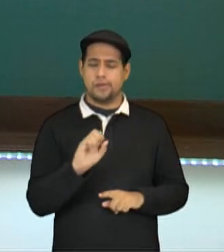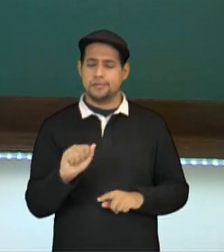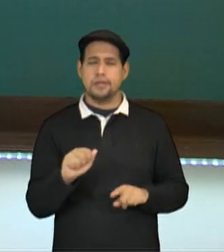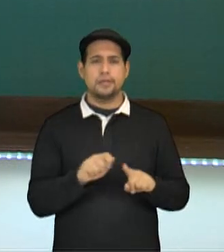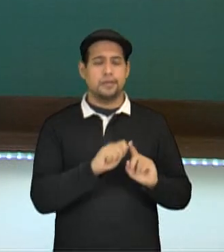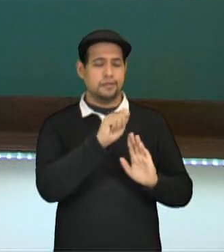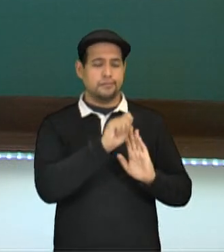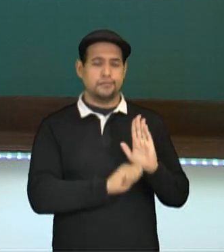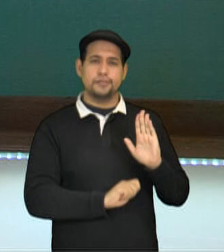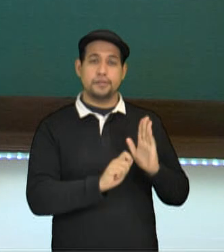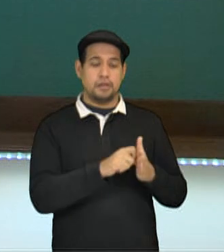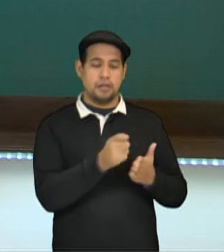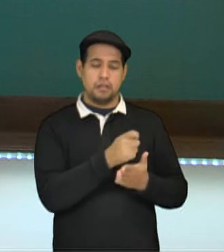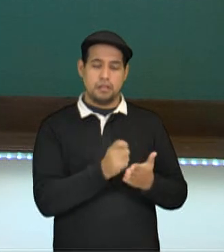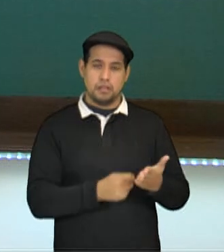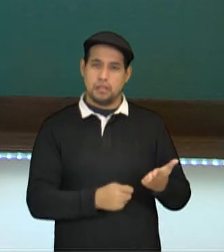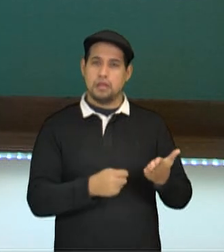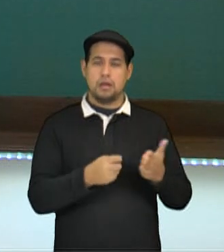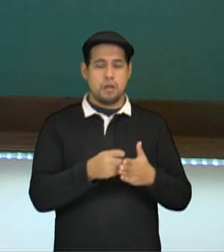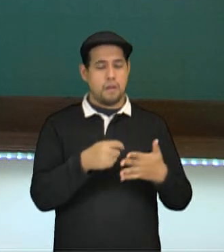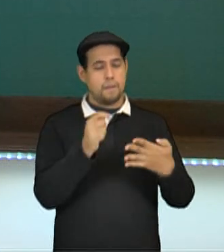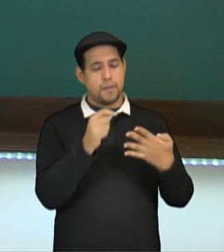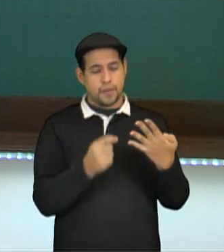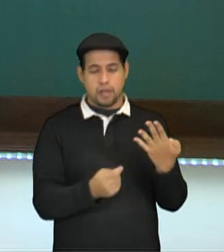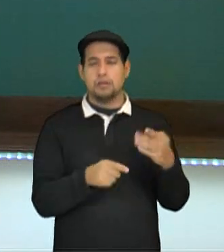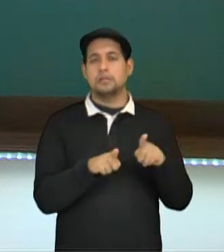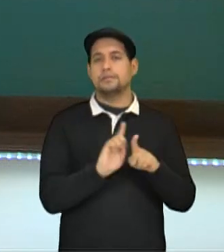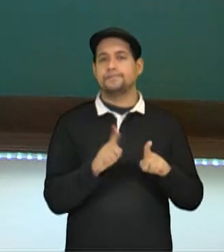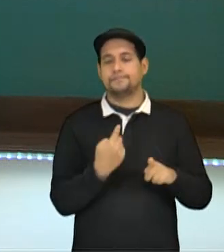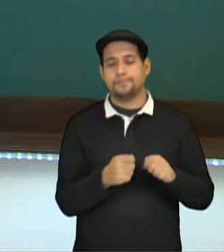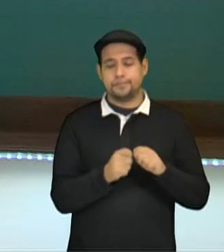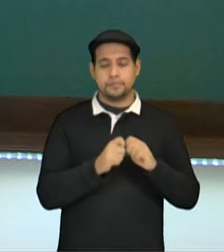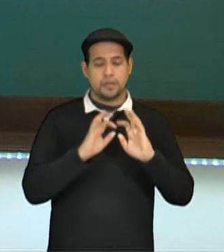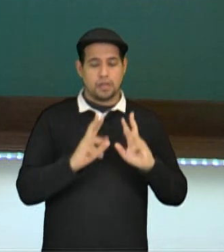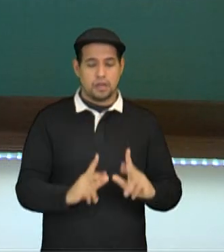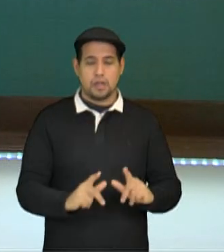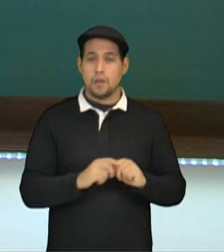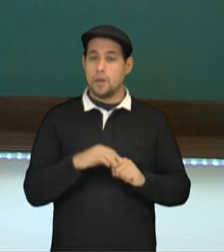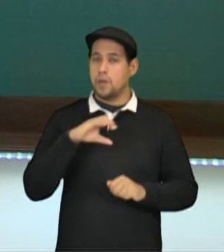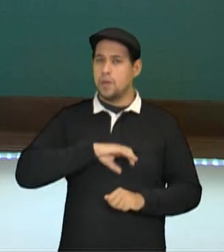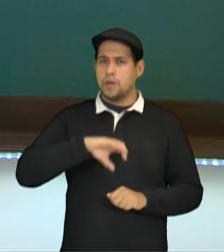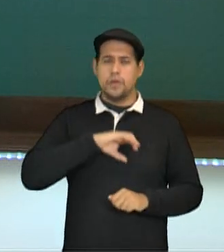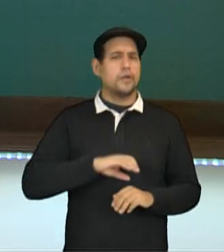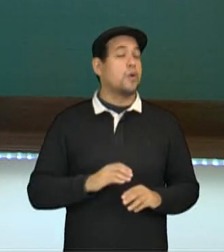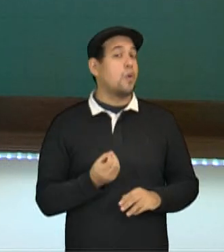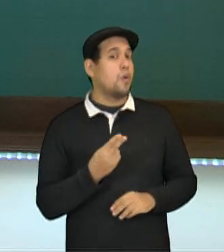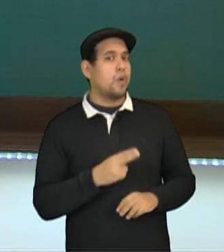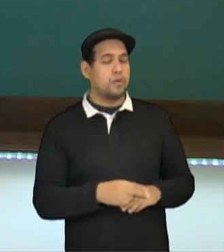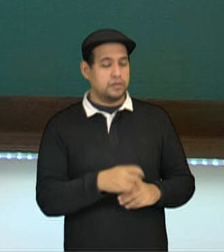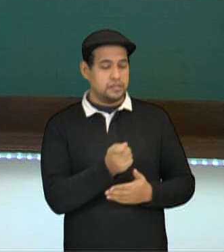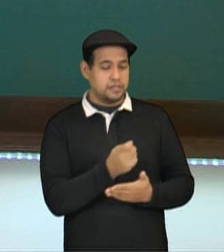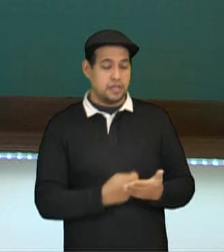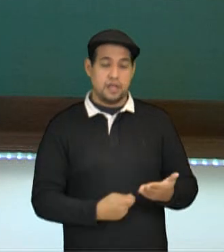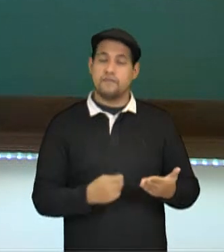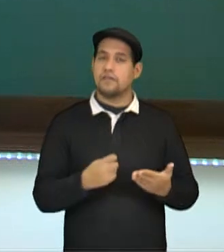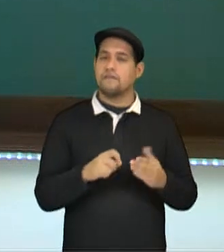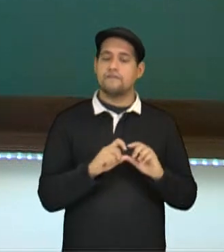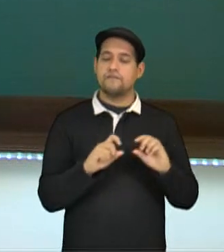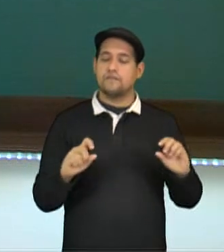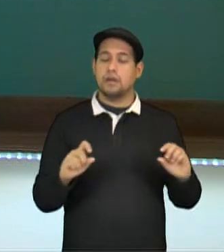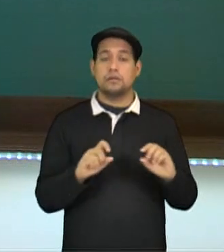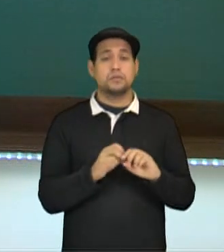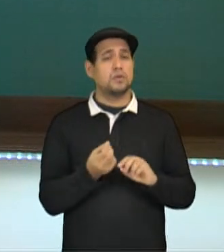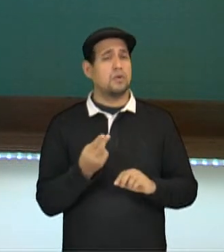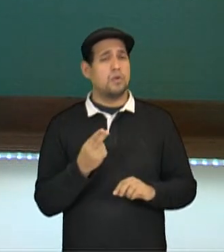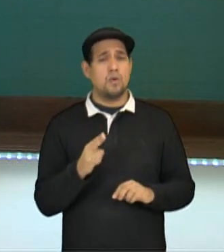texto escrito em parágrafos, que a gente preenche toda a linha. Na língua portuguesa, ou a gente escreve em verso, em forma de